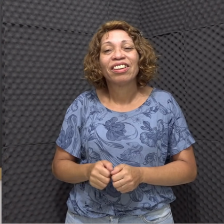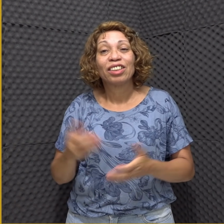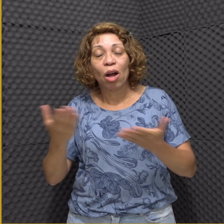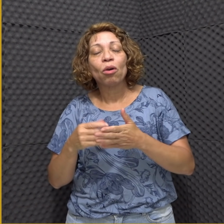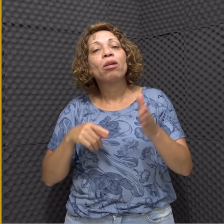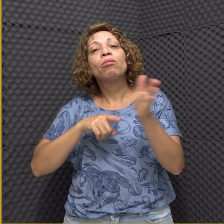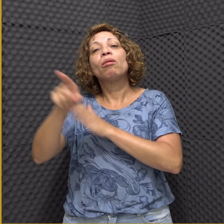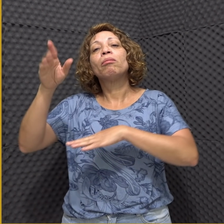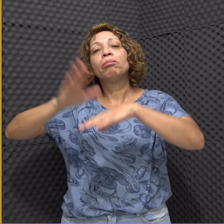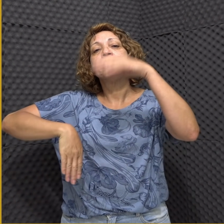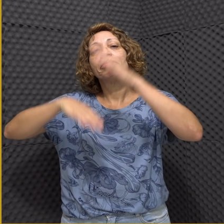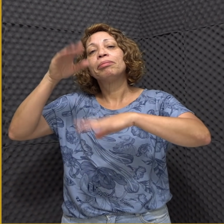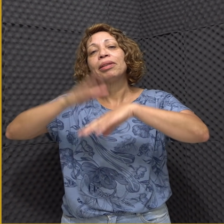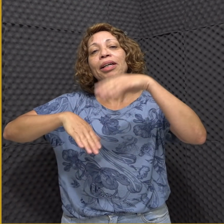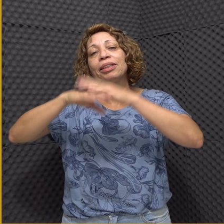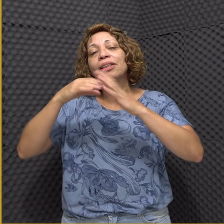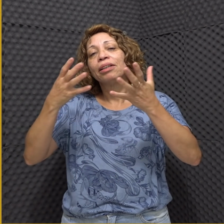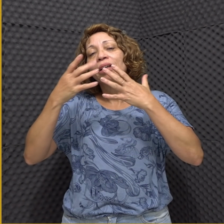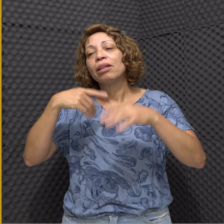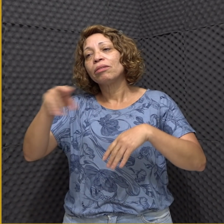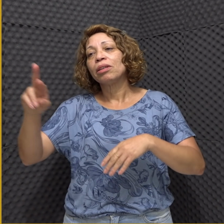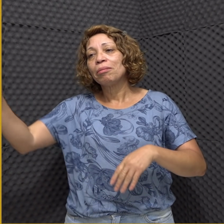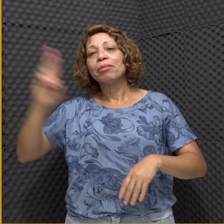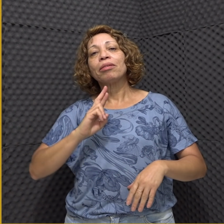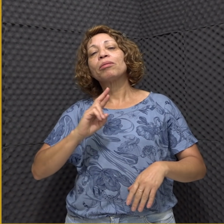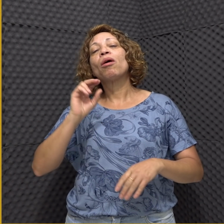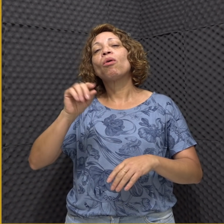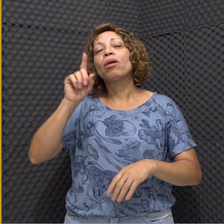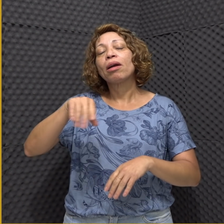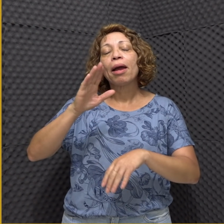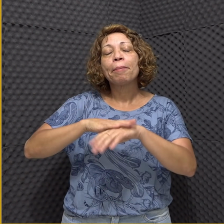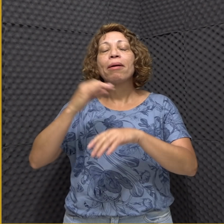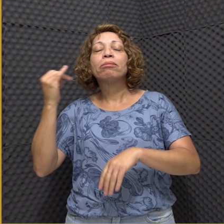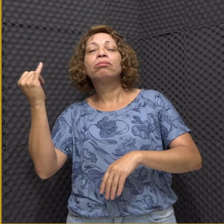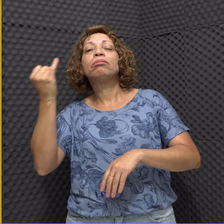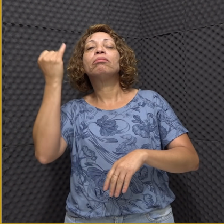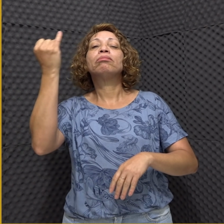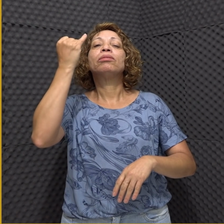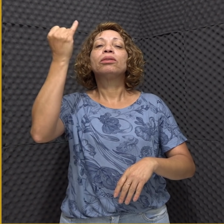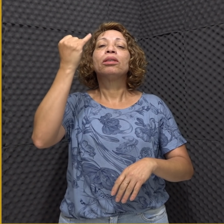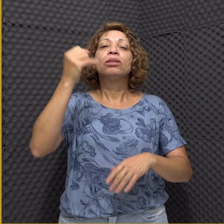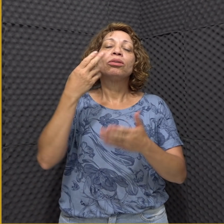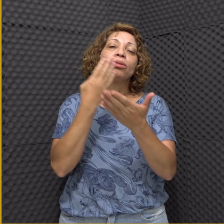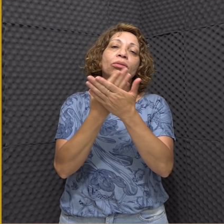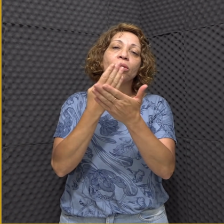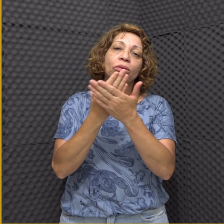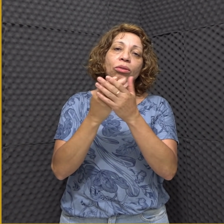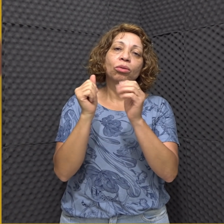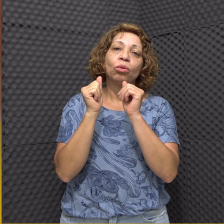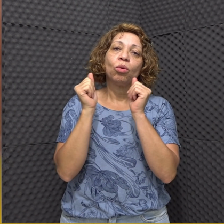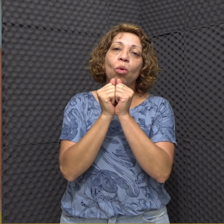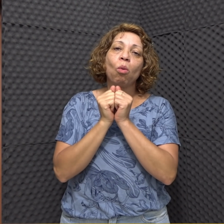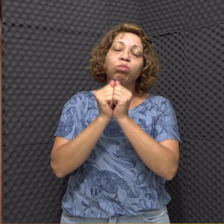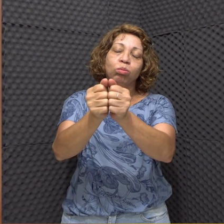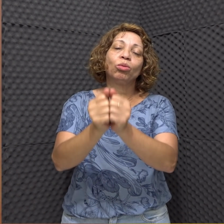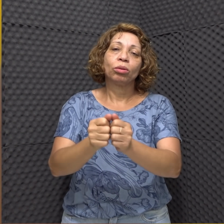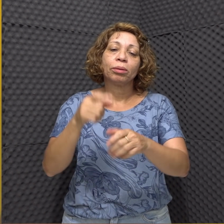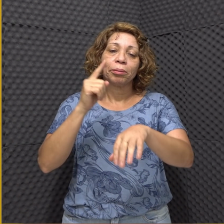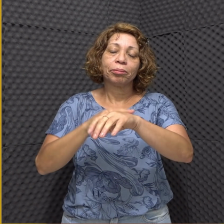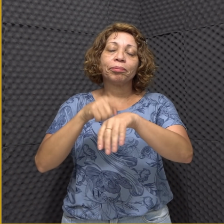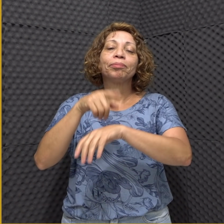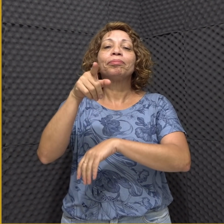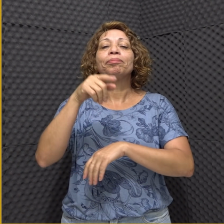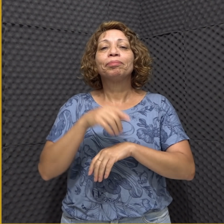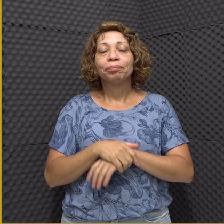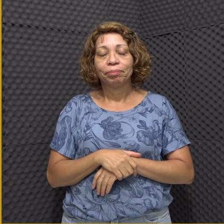lá, questão número 1. Eu quero que você me responda qual é a importância do estudo dos conjuntos. Tempo.